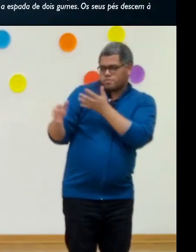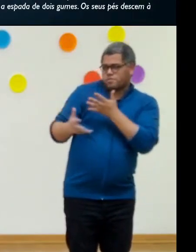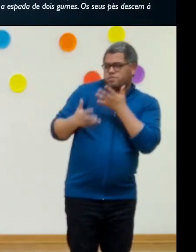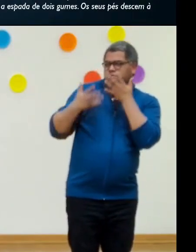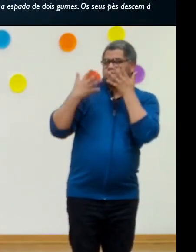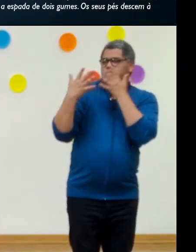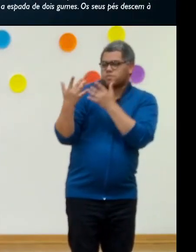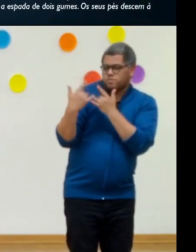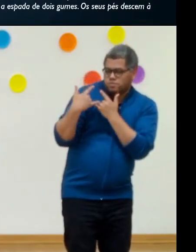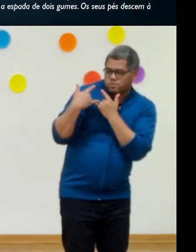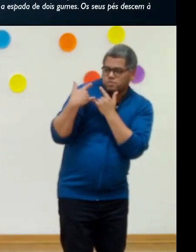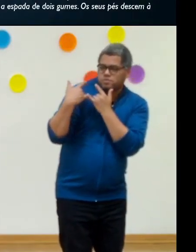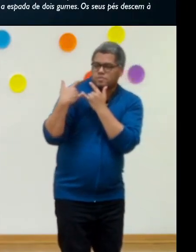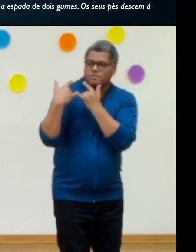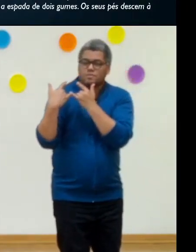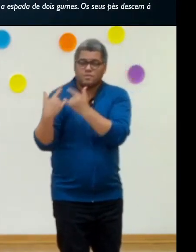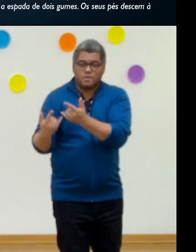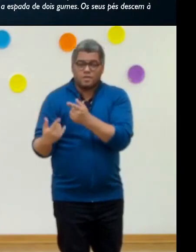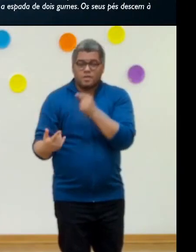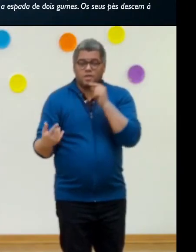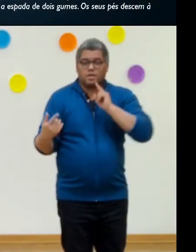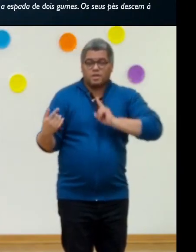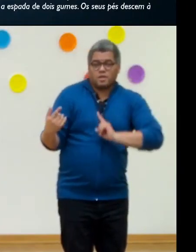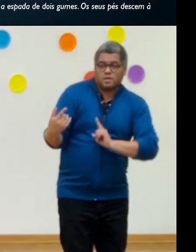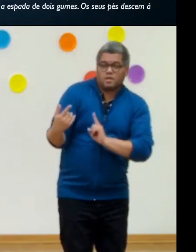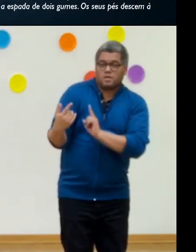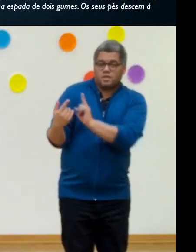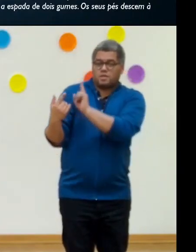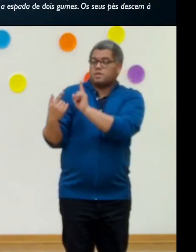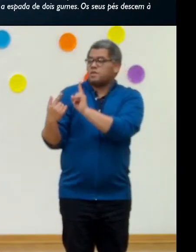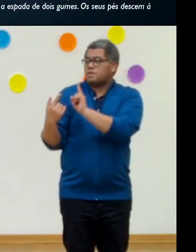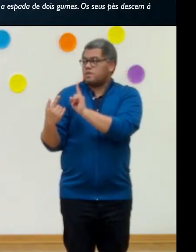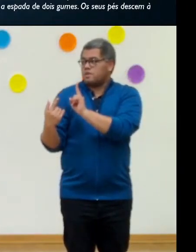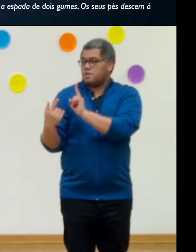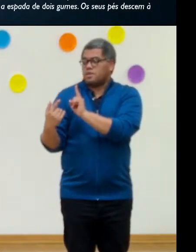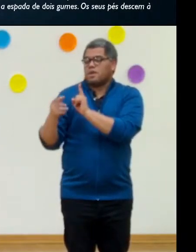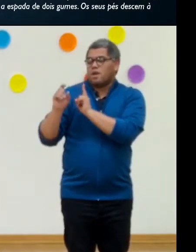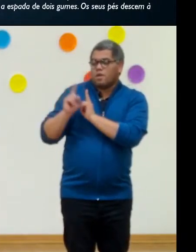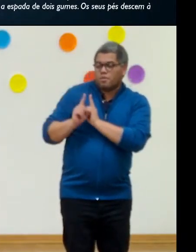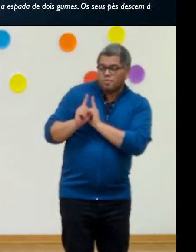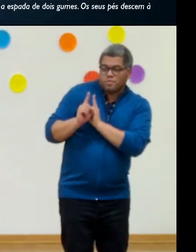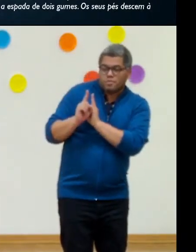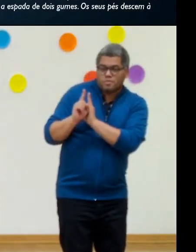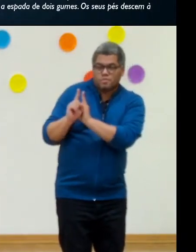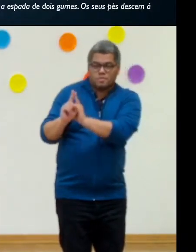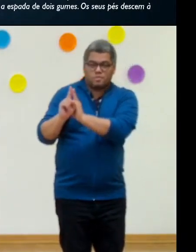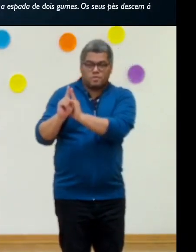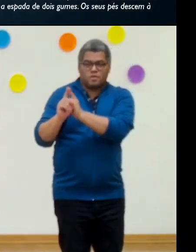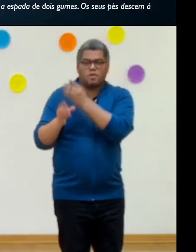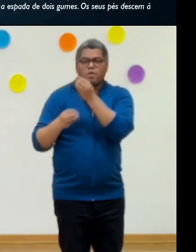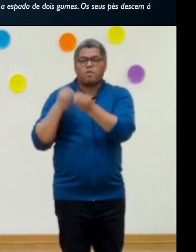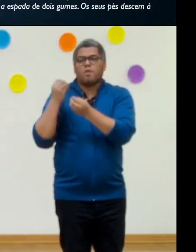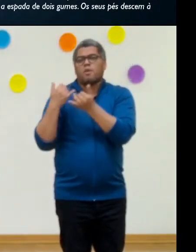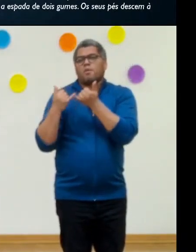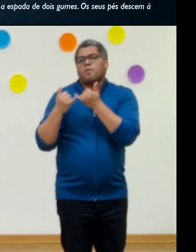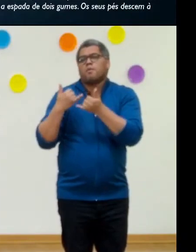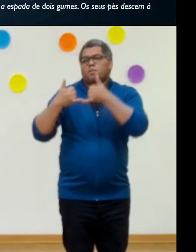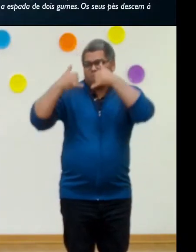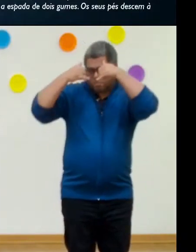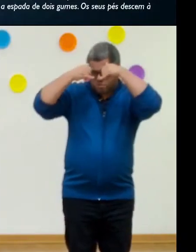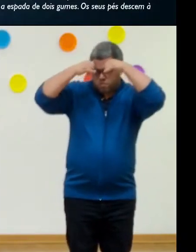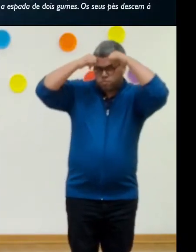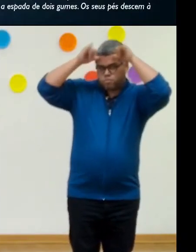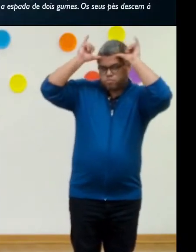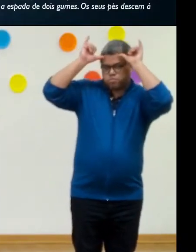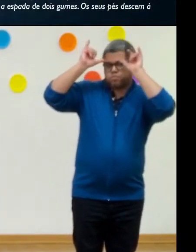o arrastou. E ele num instante a segue. Olha agora, como o boi que vai ao